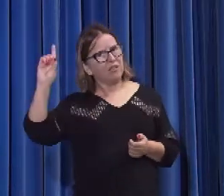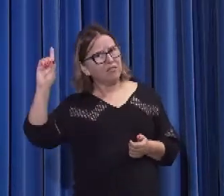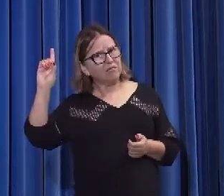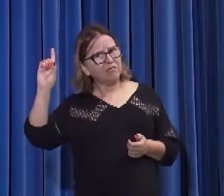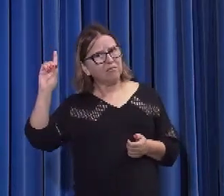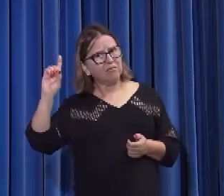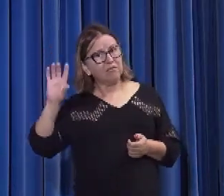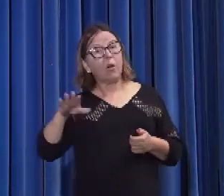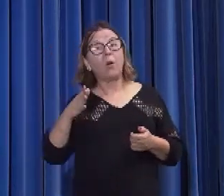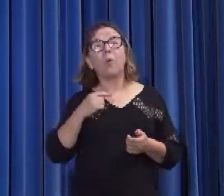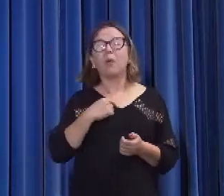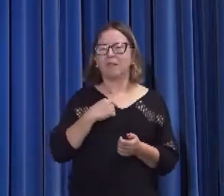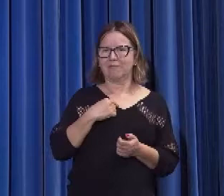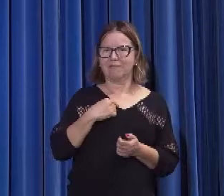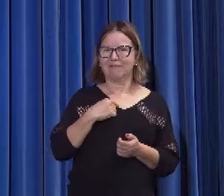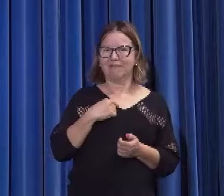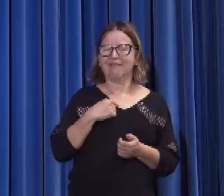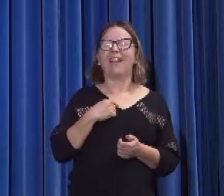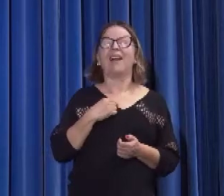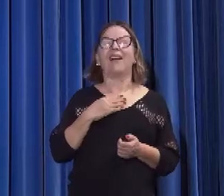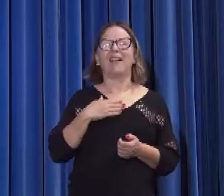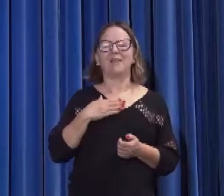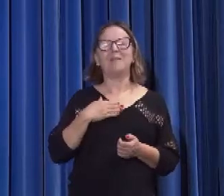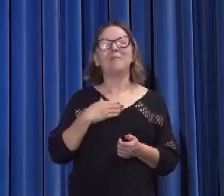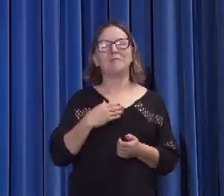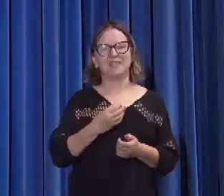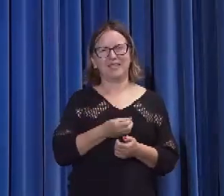Tem algo de errado comigo.